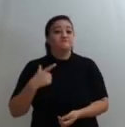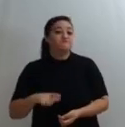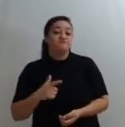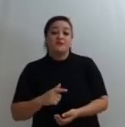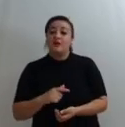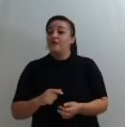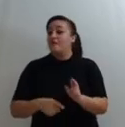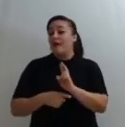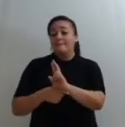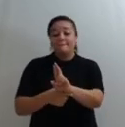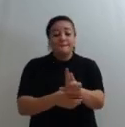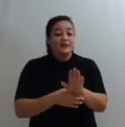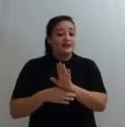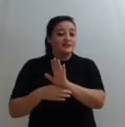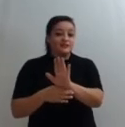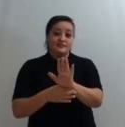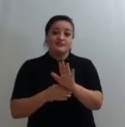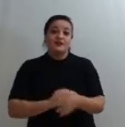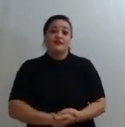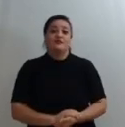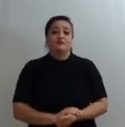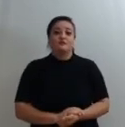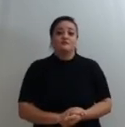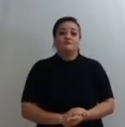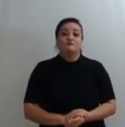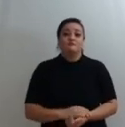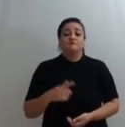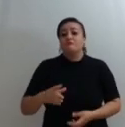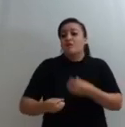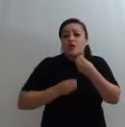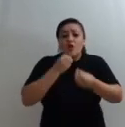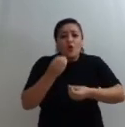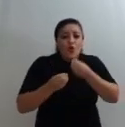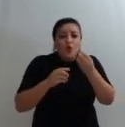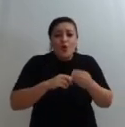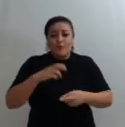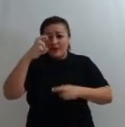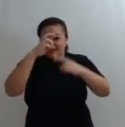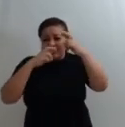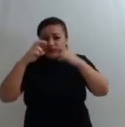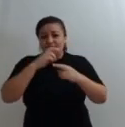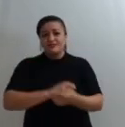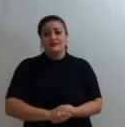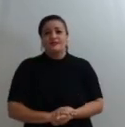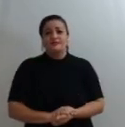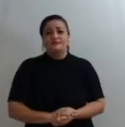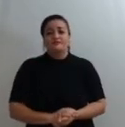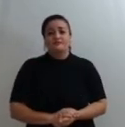pelo impetrante, viabilizando assim o exame da apontada ilegalidade. Como é sabido,